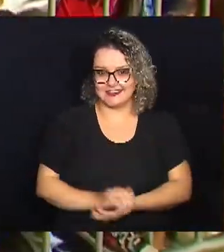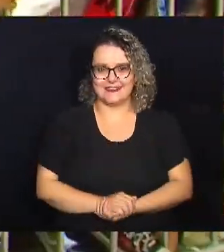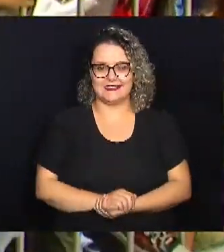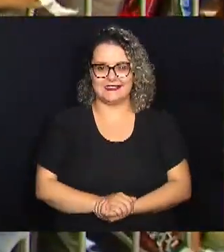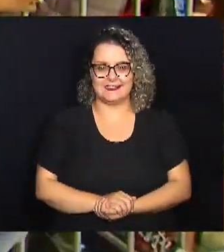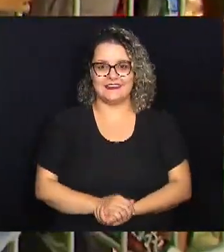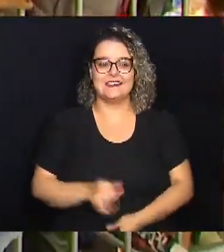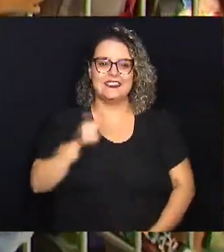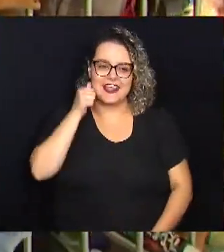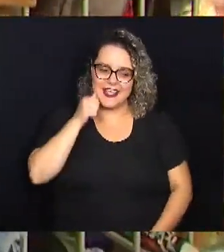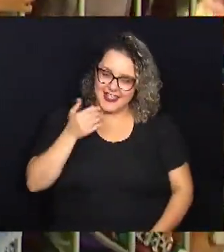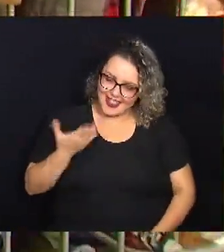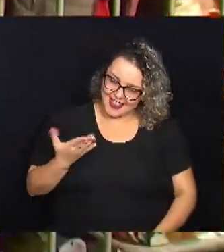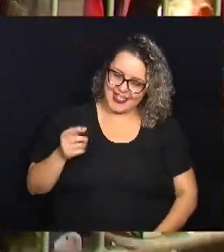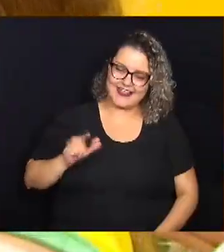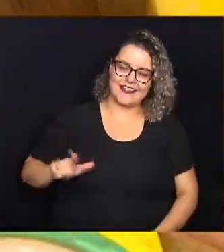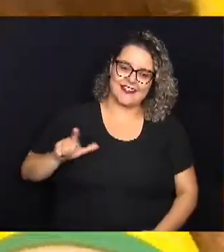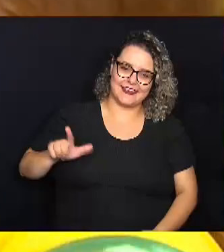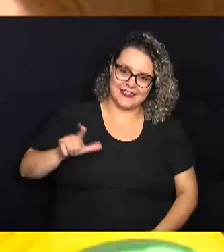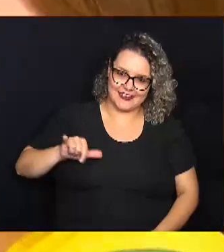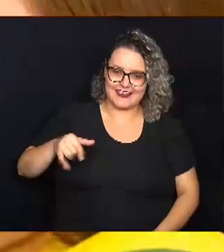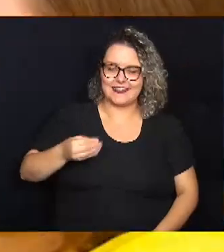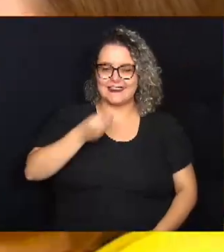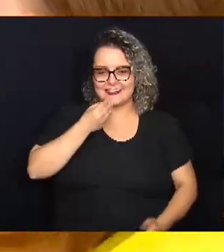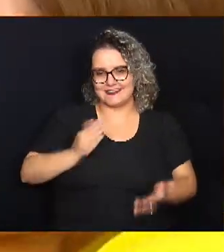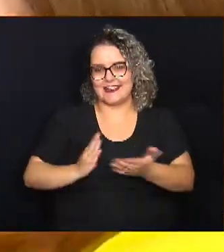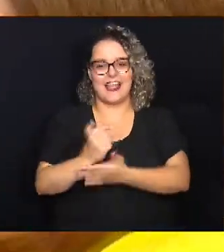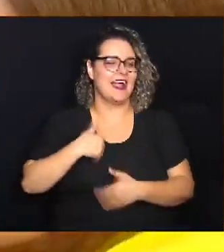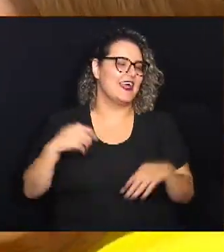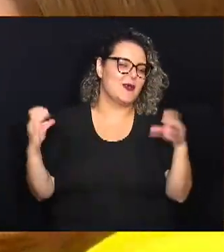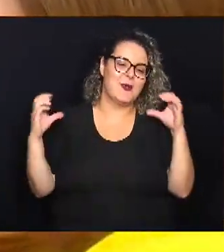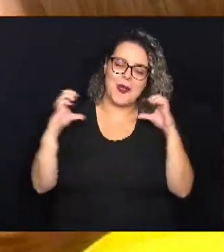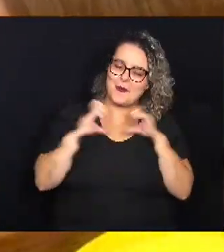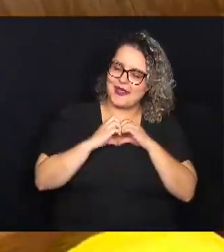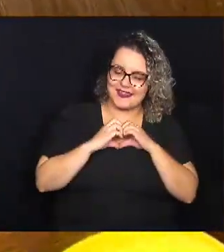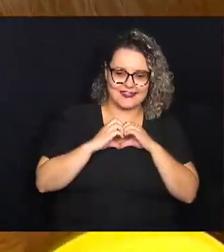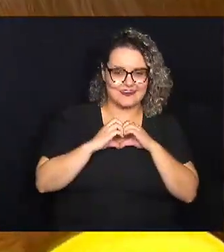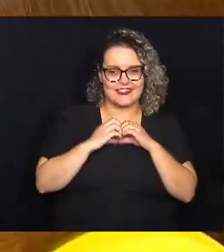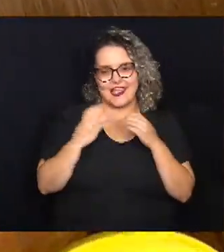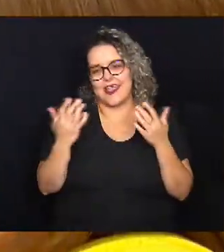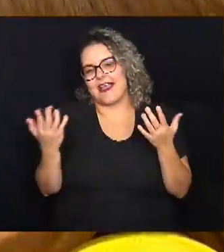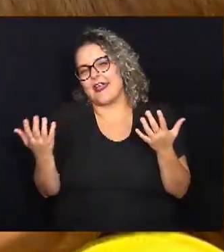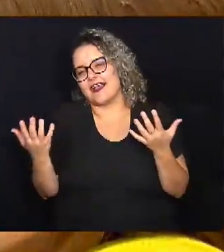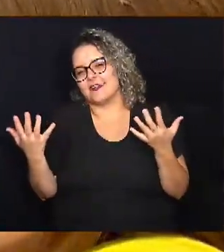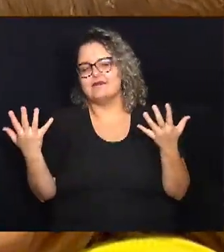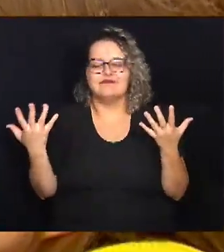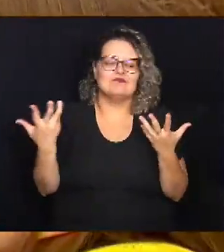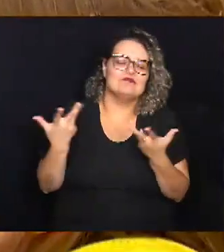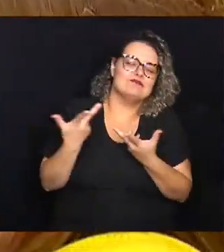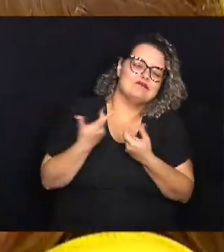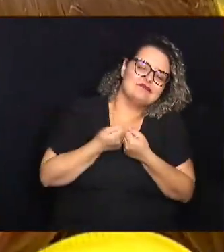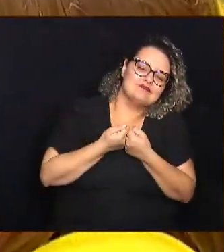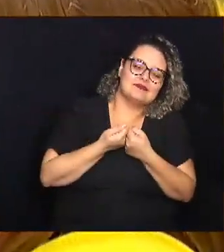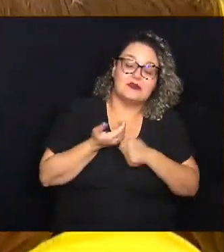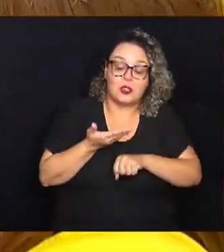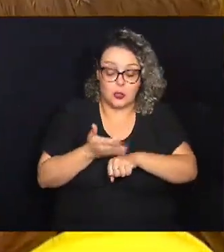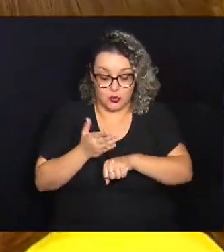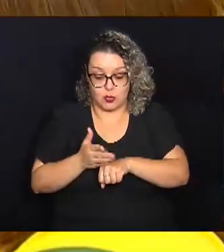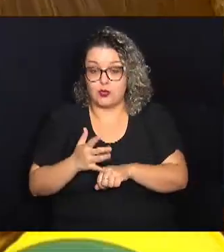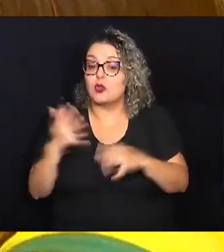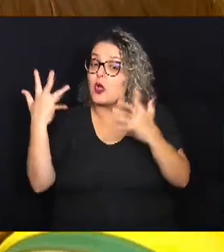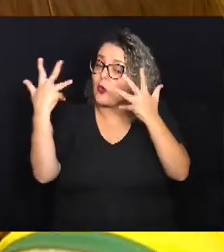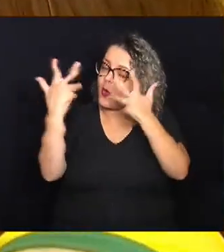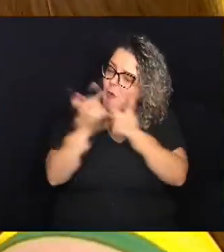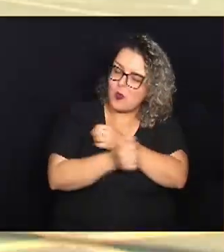ela, claro, também aprovou. Eu amei. Tudo muito ensaiado, tudo muito